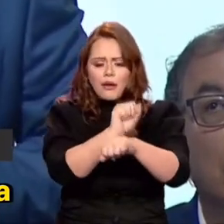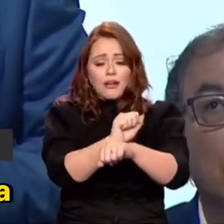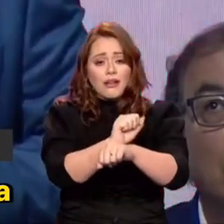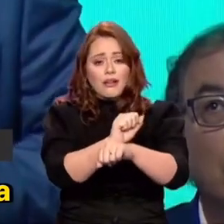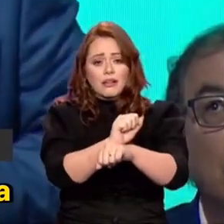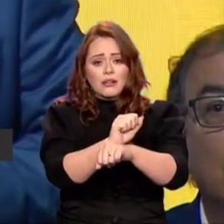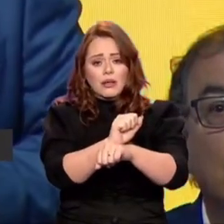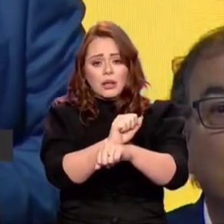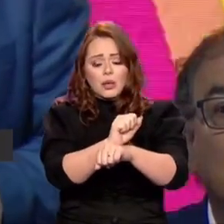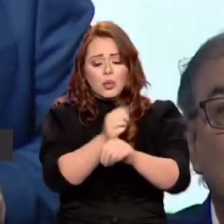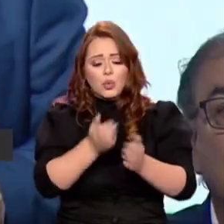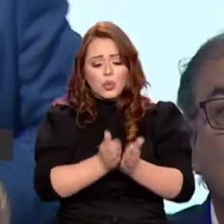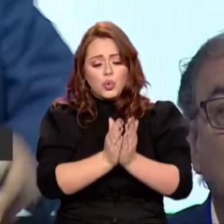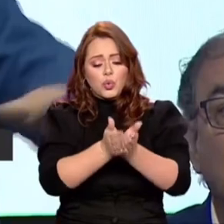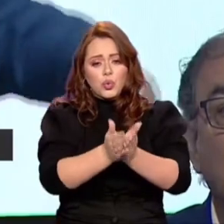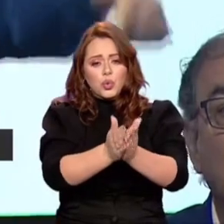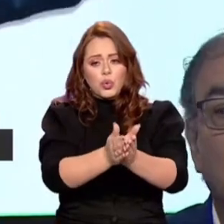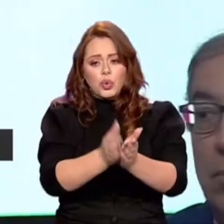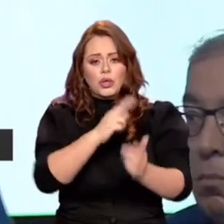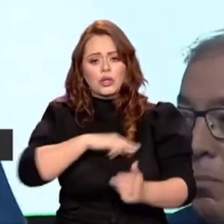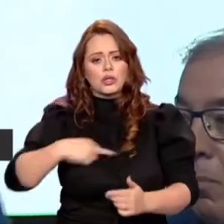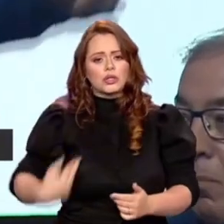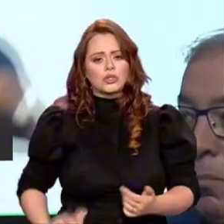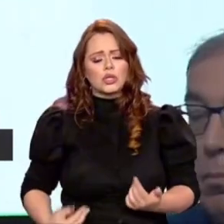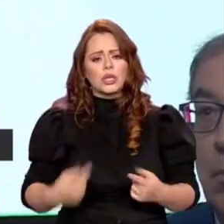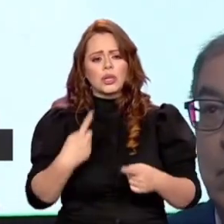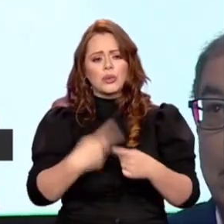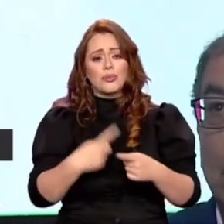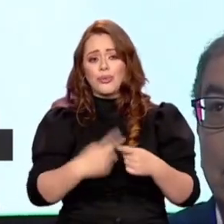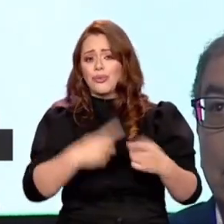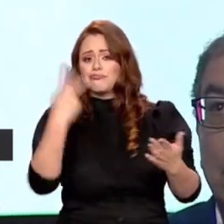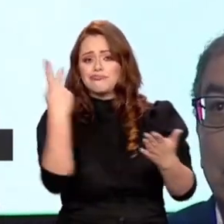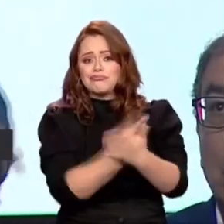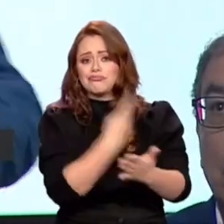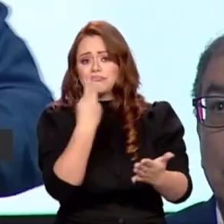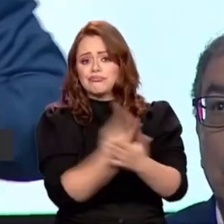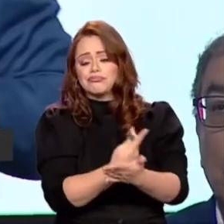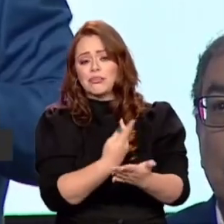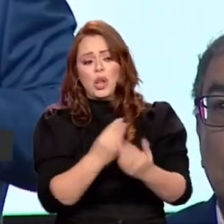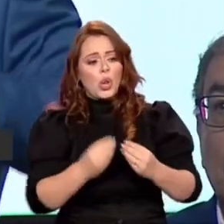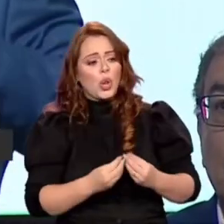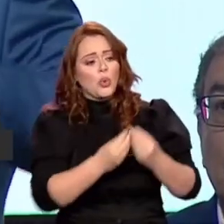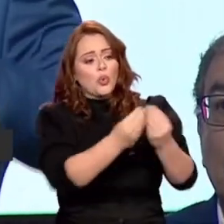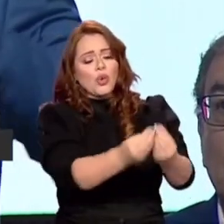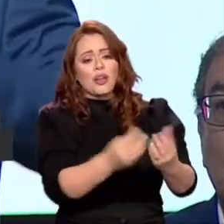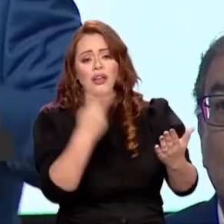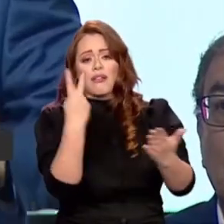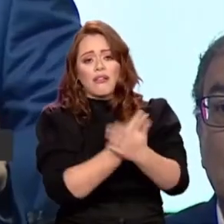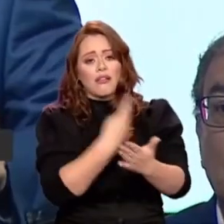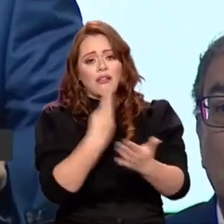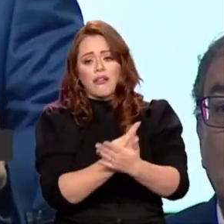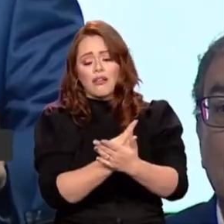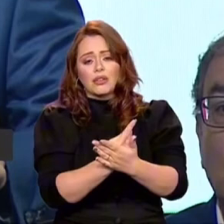nos portos da China, porque foi mandada equivocada, foi mandada para lá